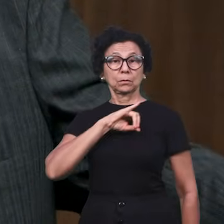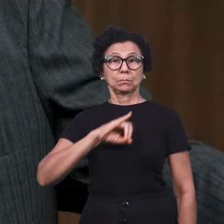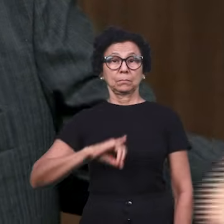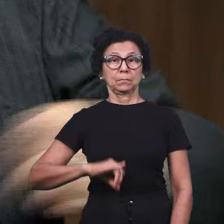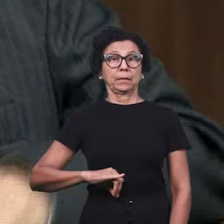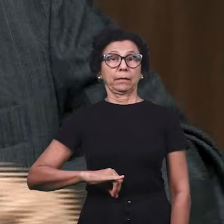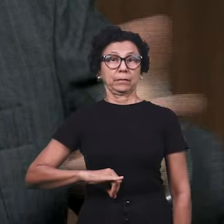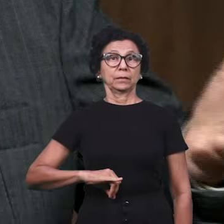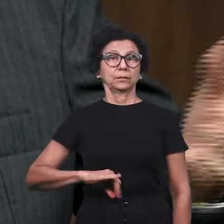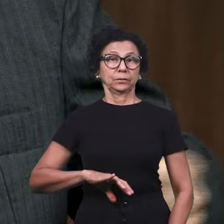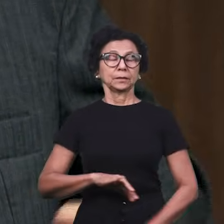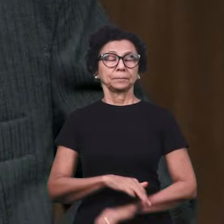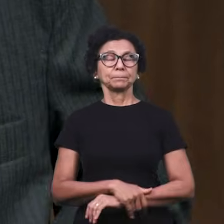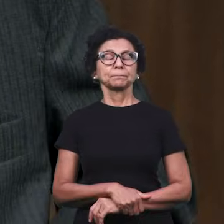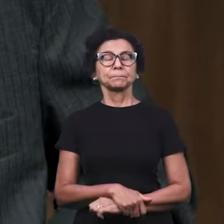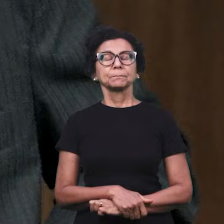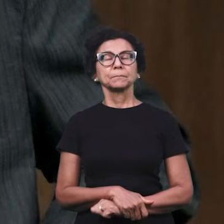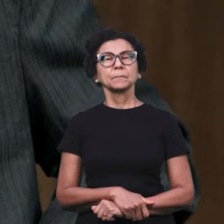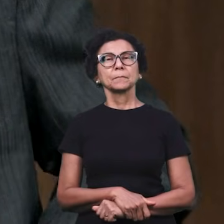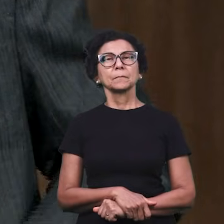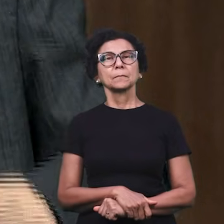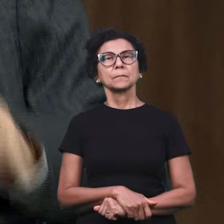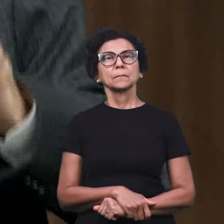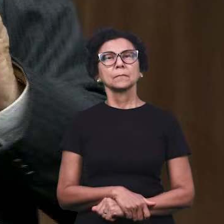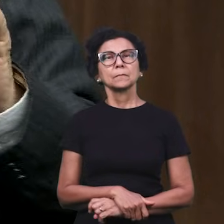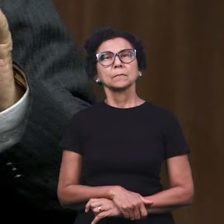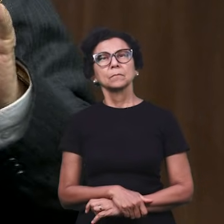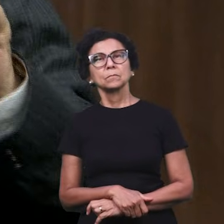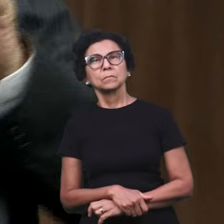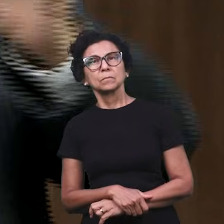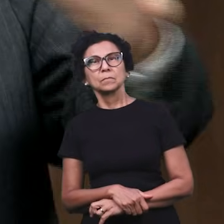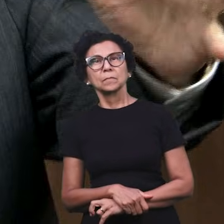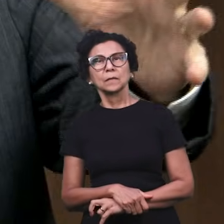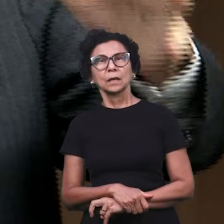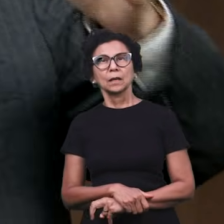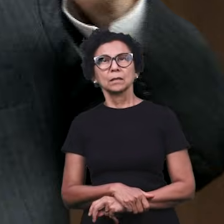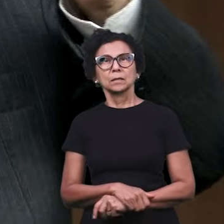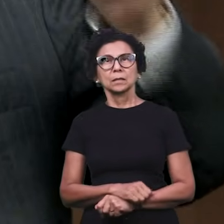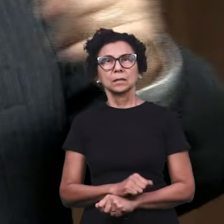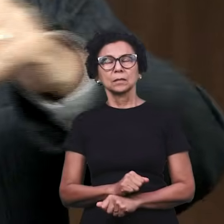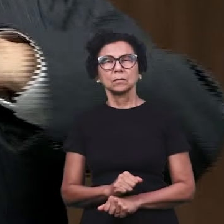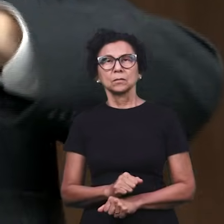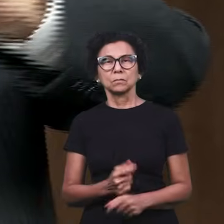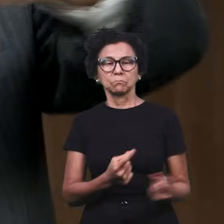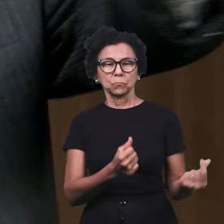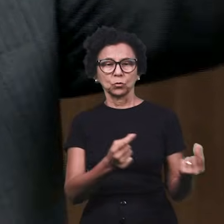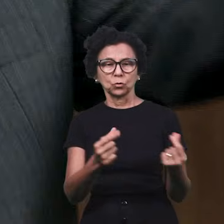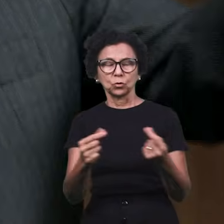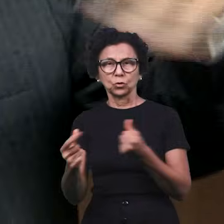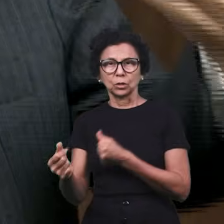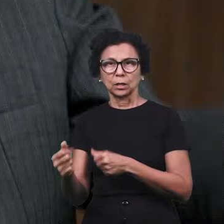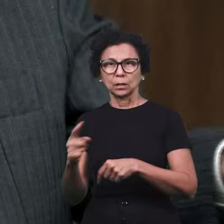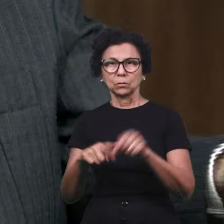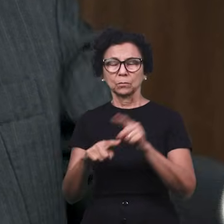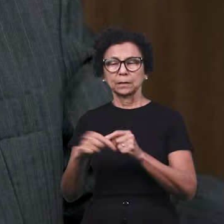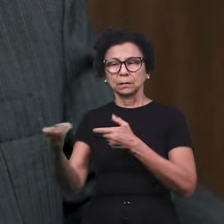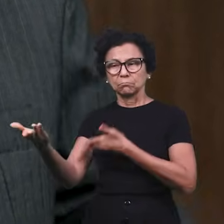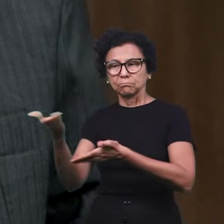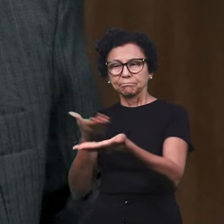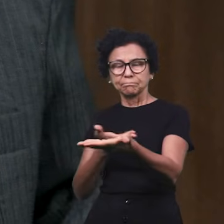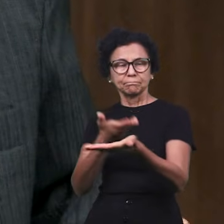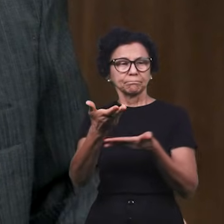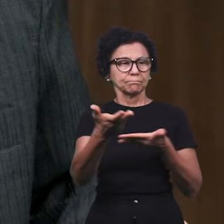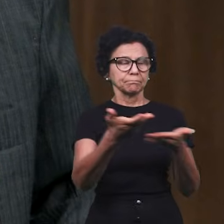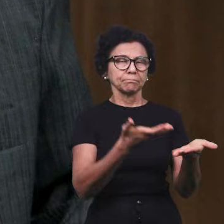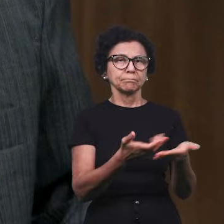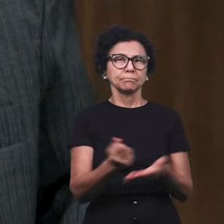né? Ultramarinos, né? Transferências de recursos dessas regiões conquistadas para a